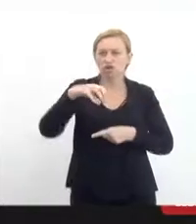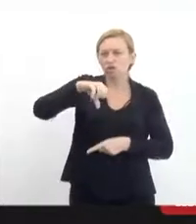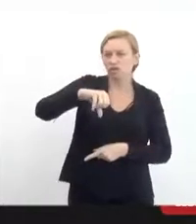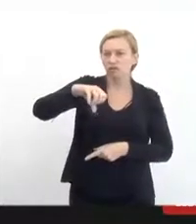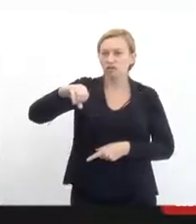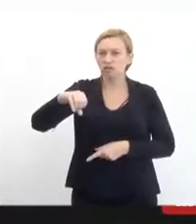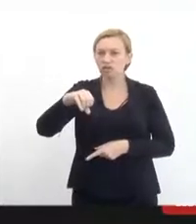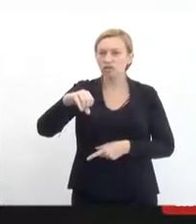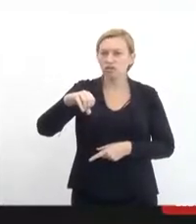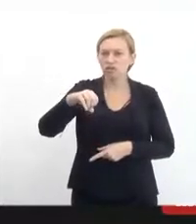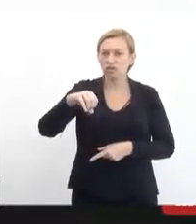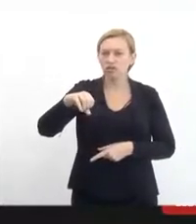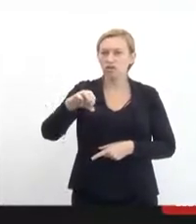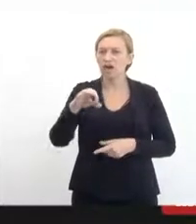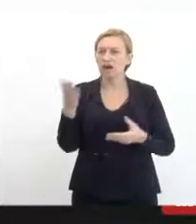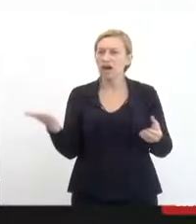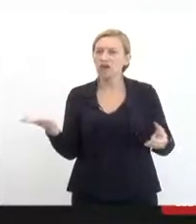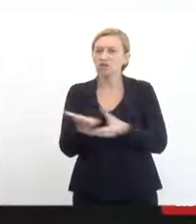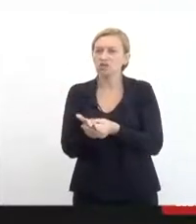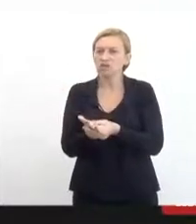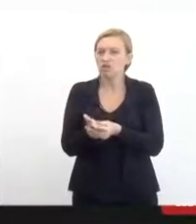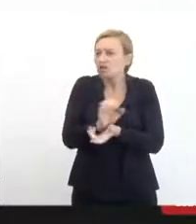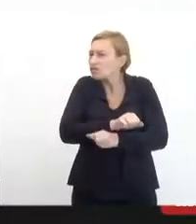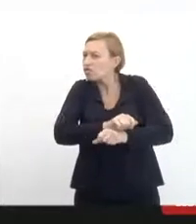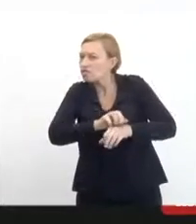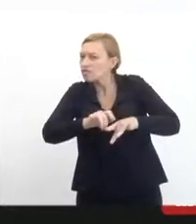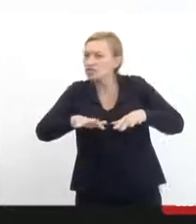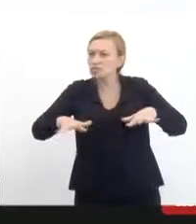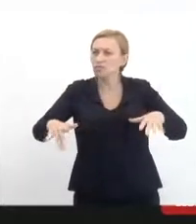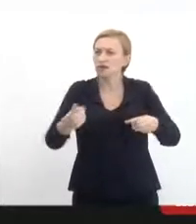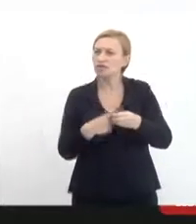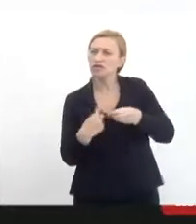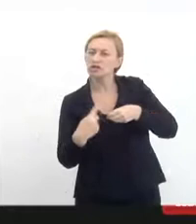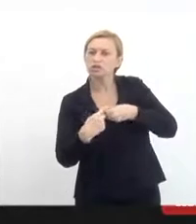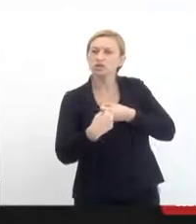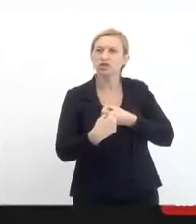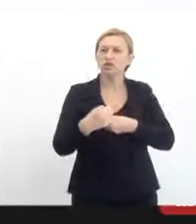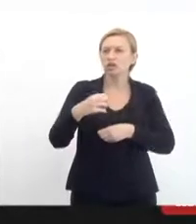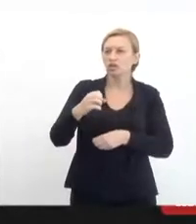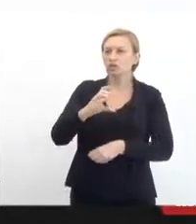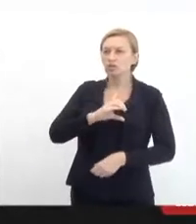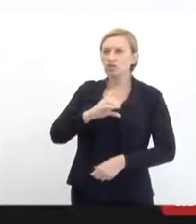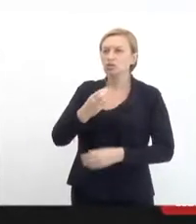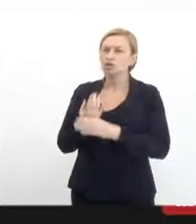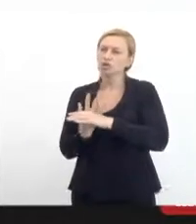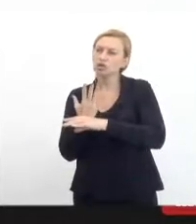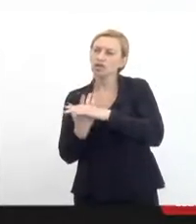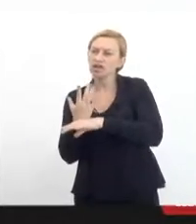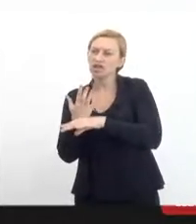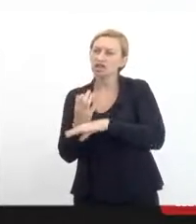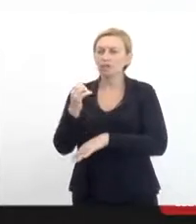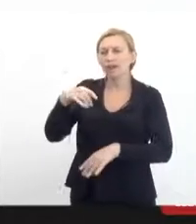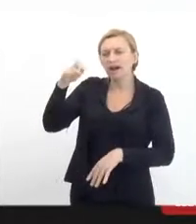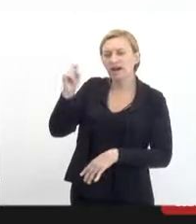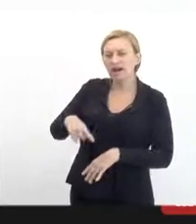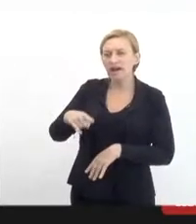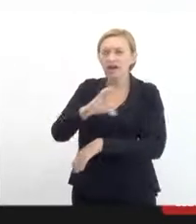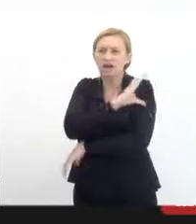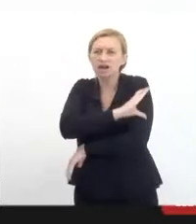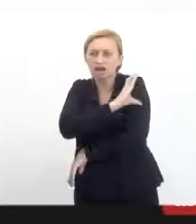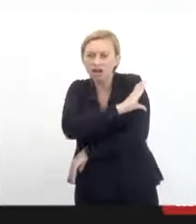99 ações, correndo em vários municípios, incluindo Caxias, Macaé, Campos, etc., na